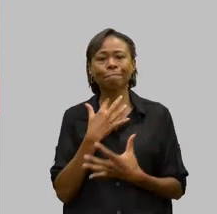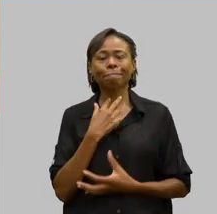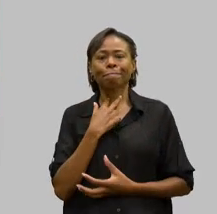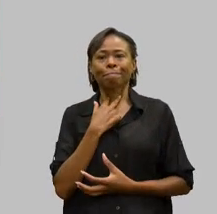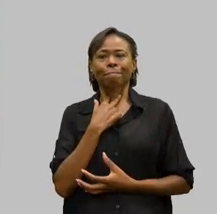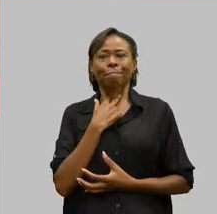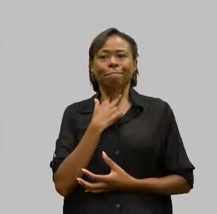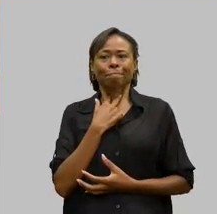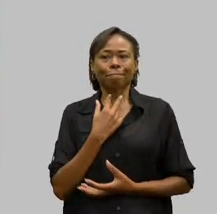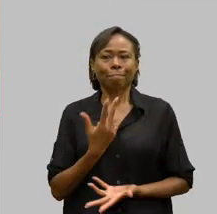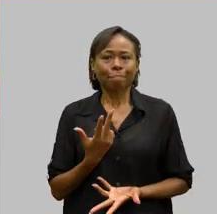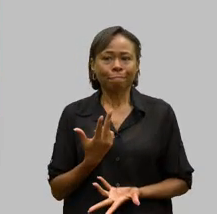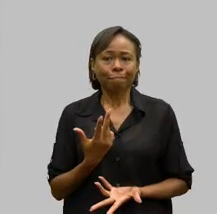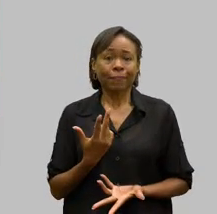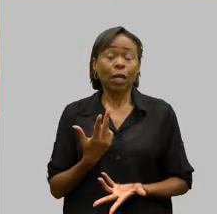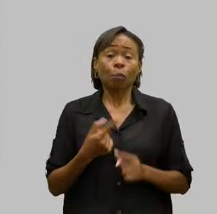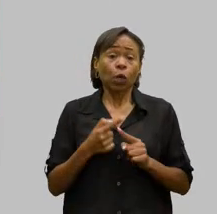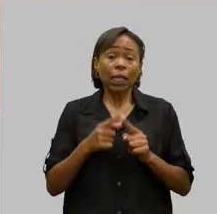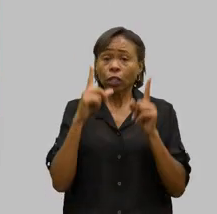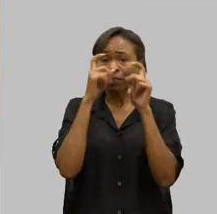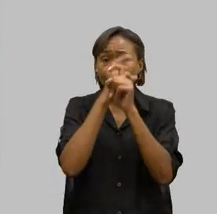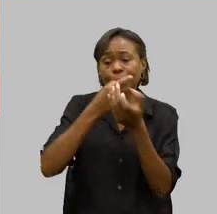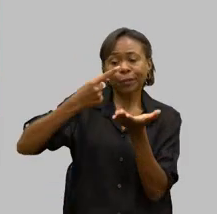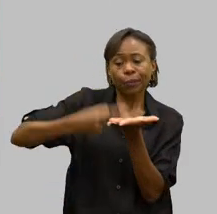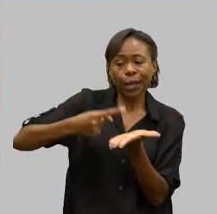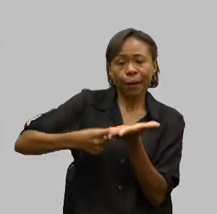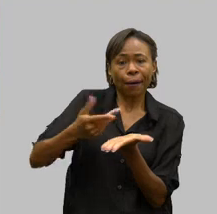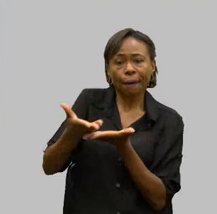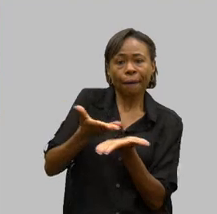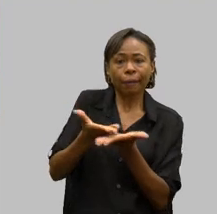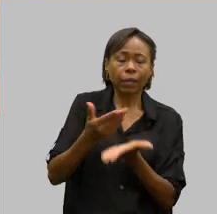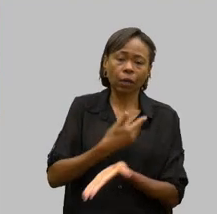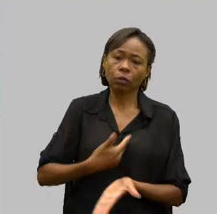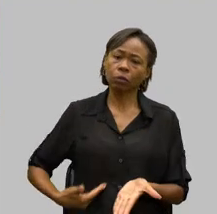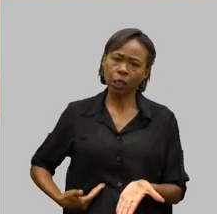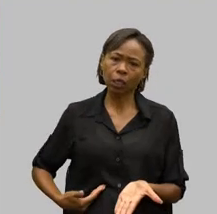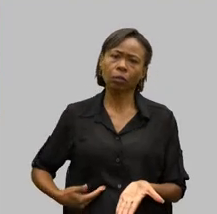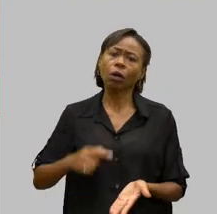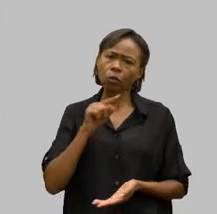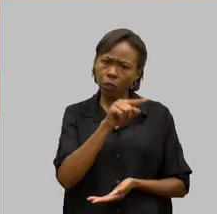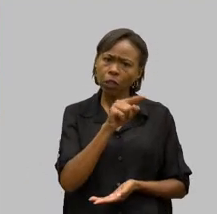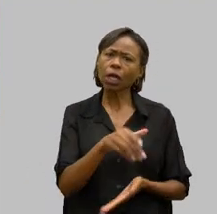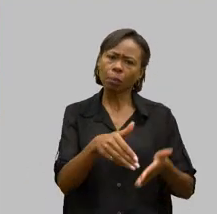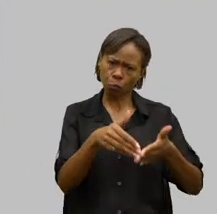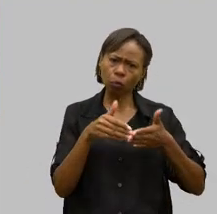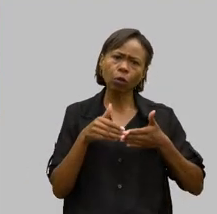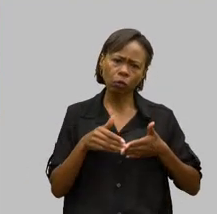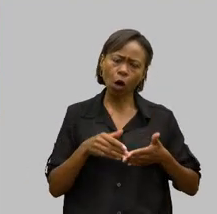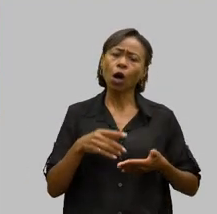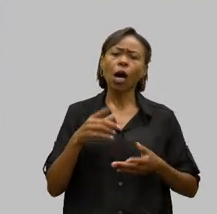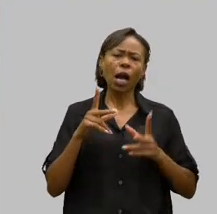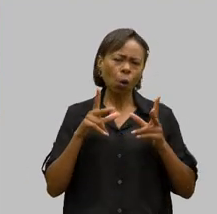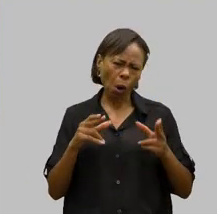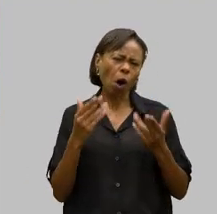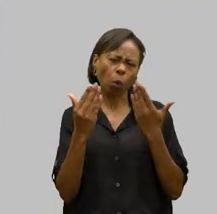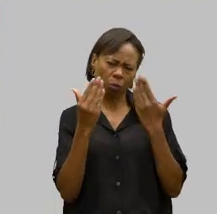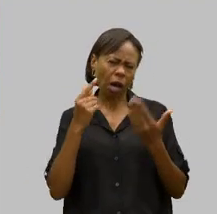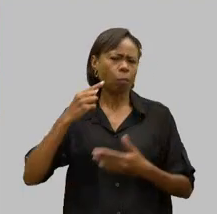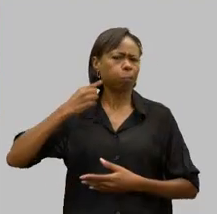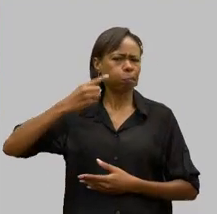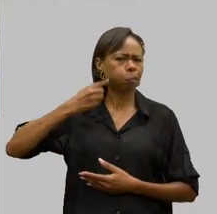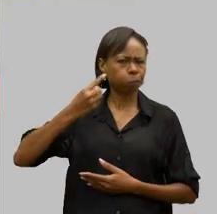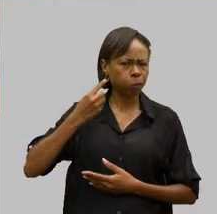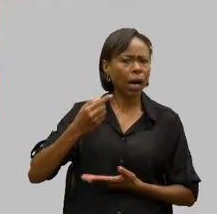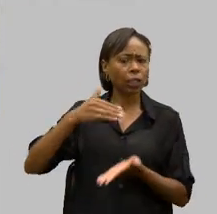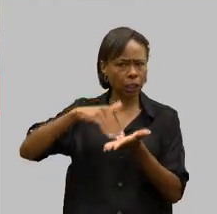negociações com o governo. Então, eu faço um apelo para que o senhor seja um advogado do ponto de vista orçamentário para a sua secretaria,